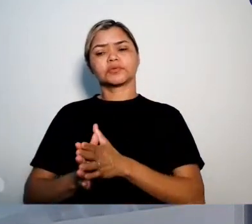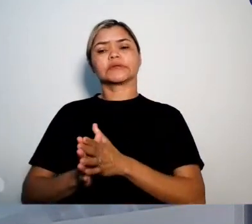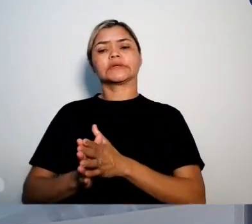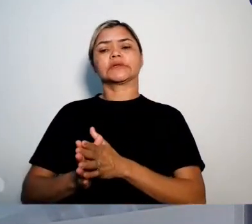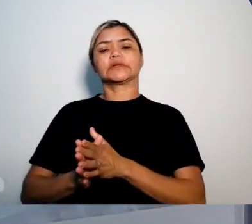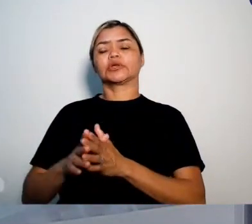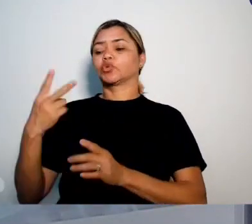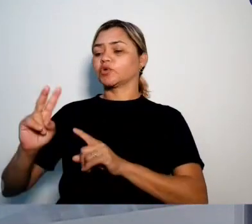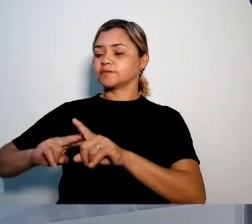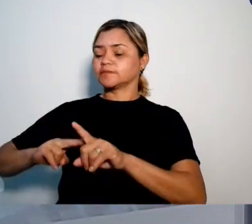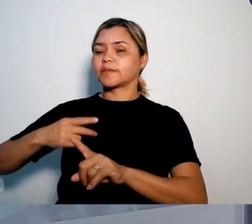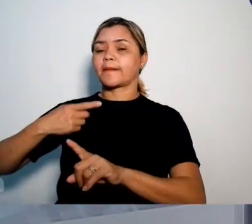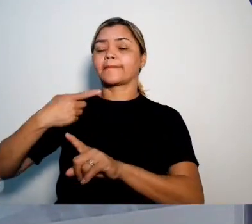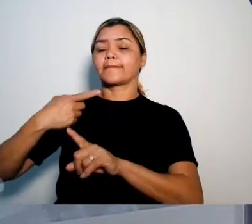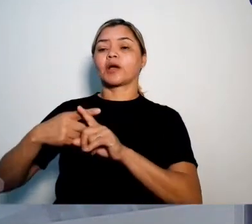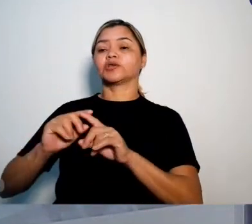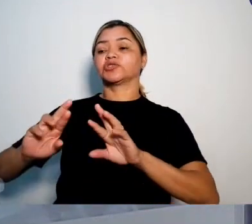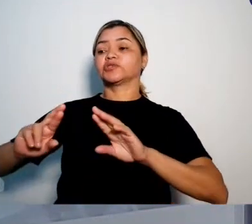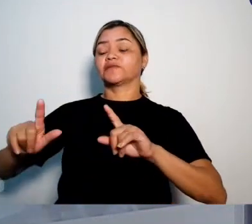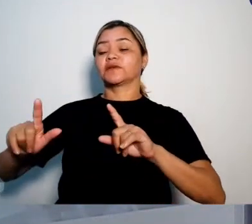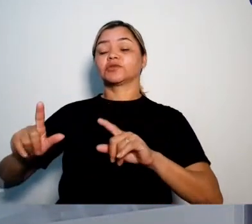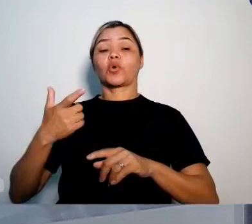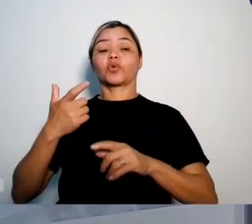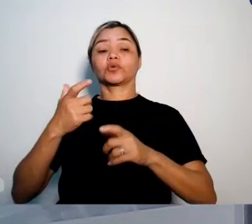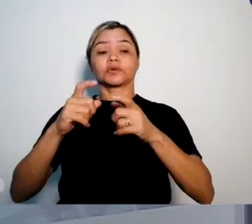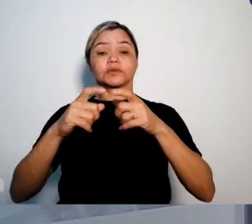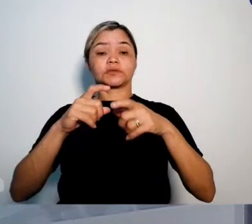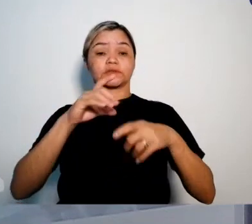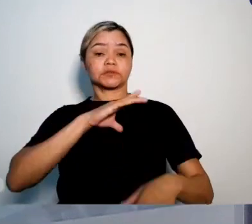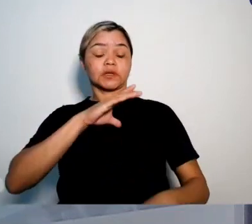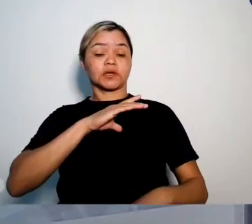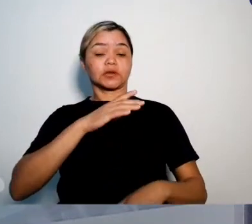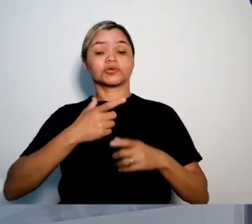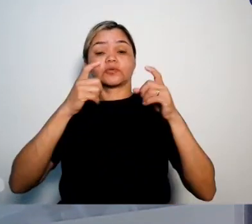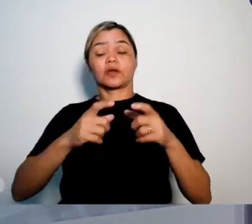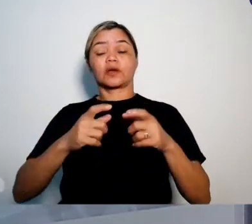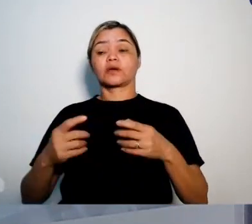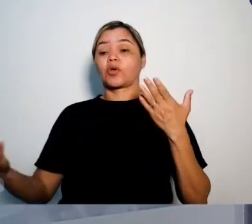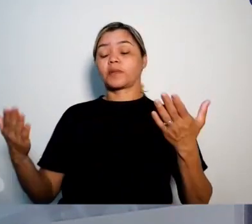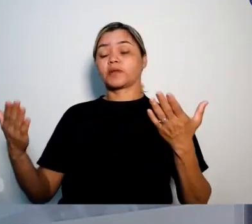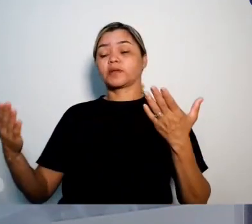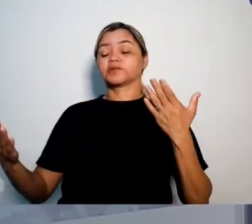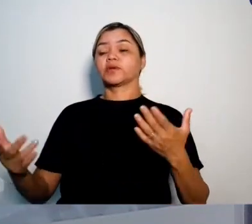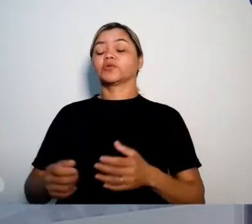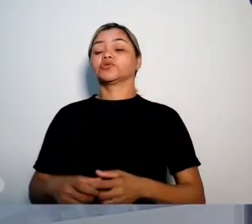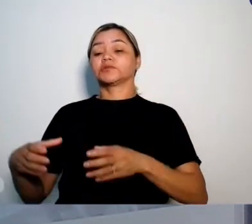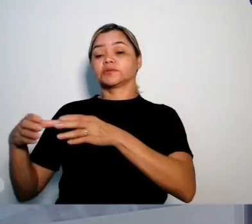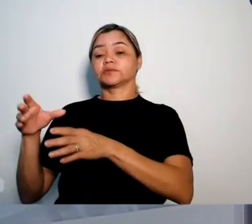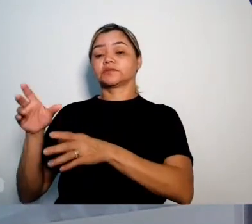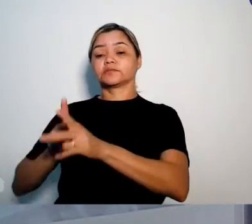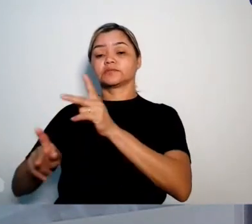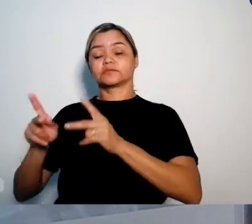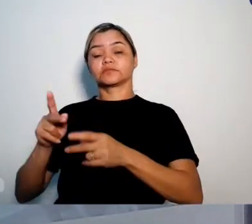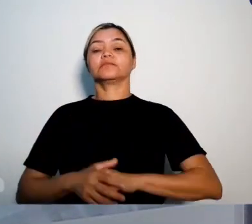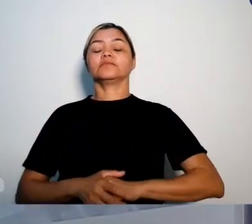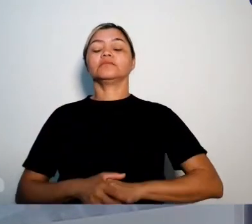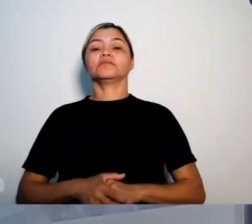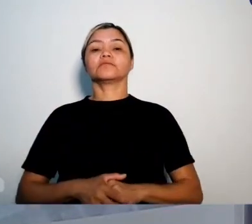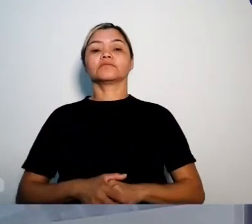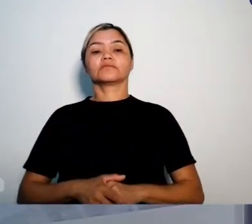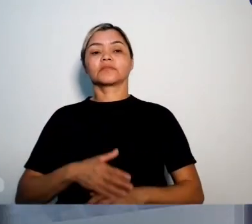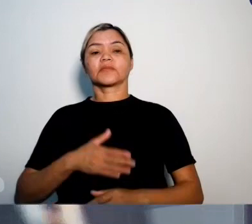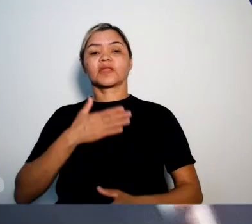outra cidade em relação ao suicídio na mesma proporção de habitantes. Assustador. E nós